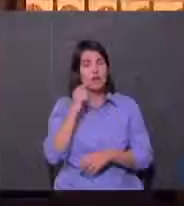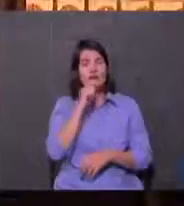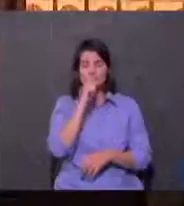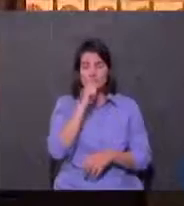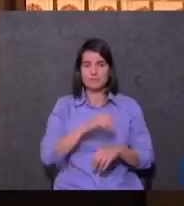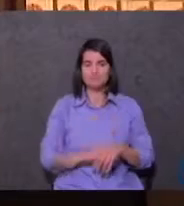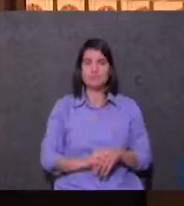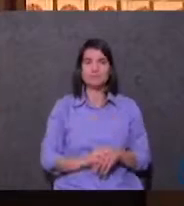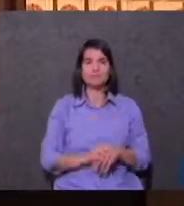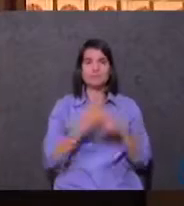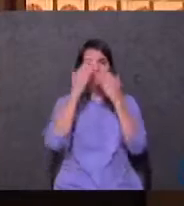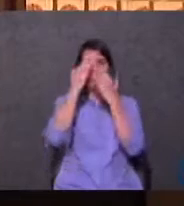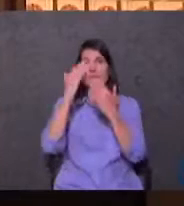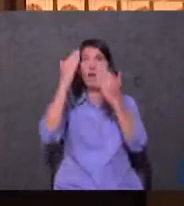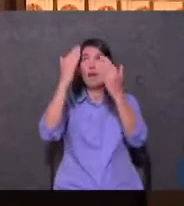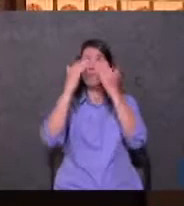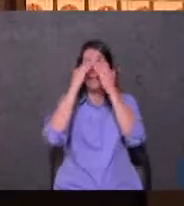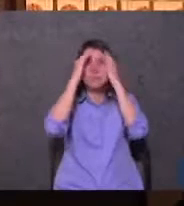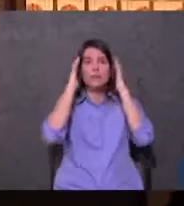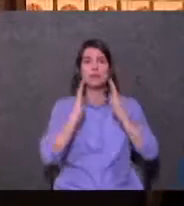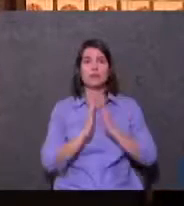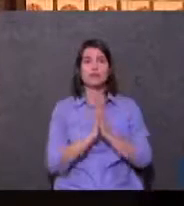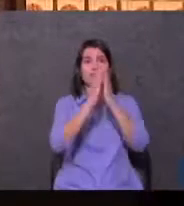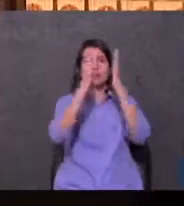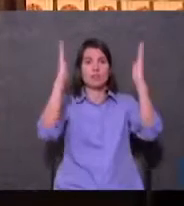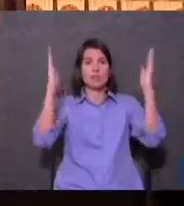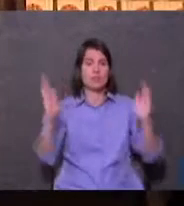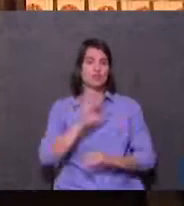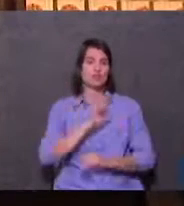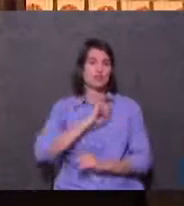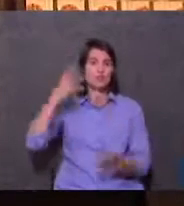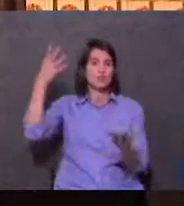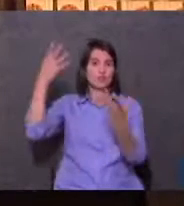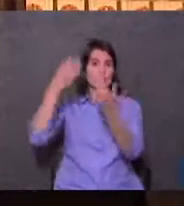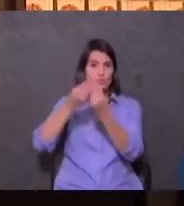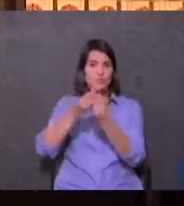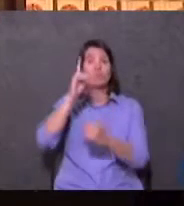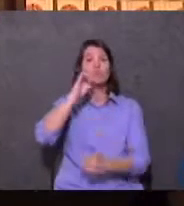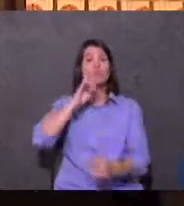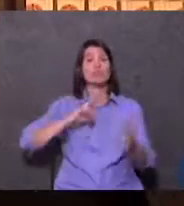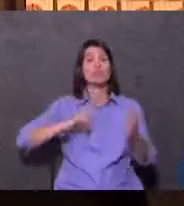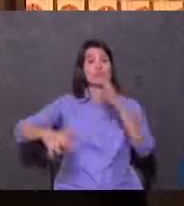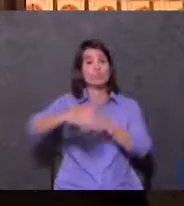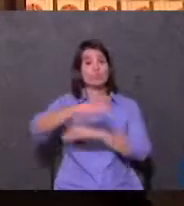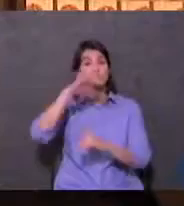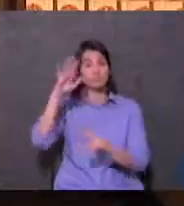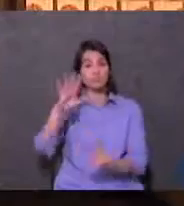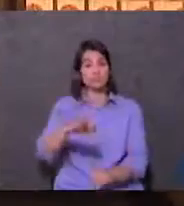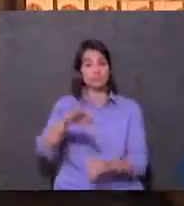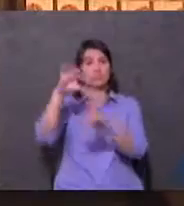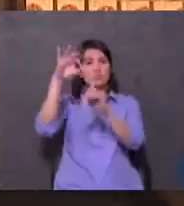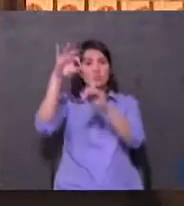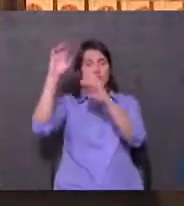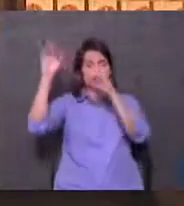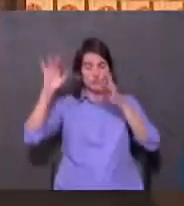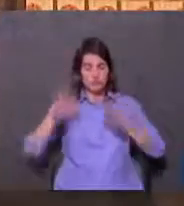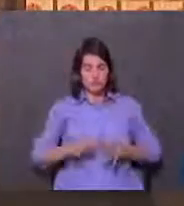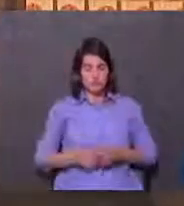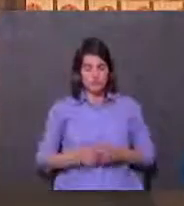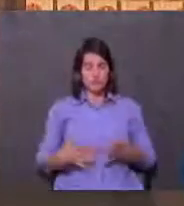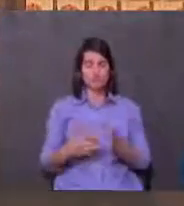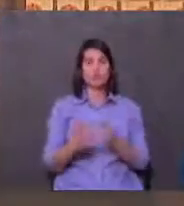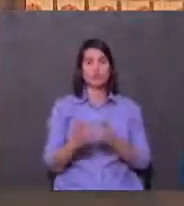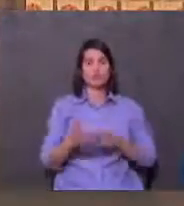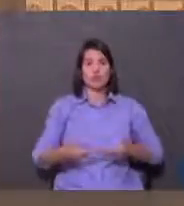Ave Maria, cheia de graça, o Senhor é convosco. Bendita sois vós entre as mulheres, e bendito é o fruto do vosso